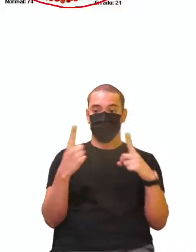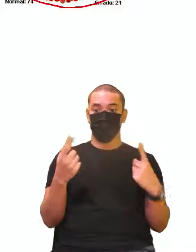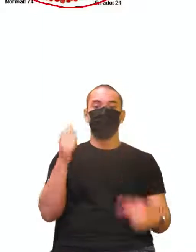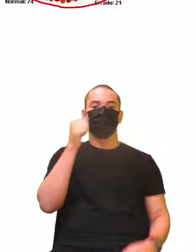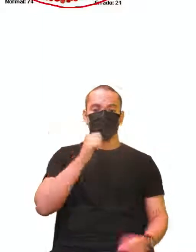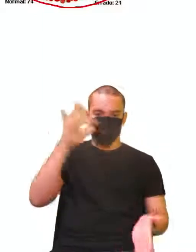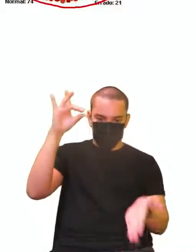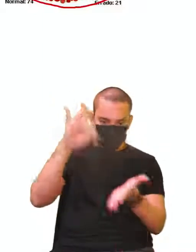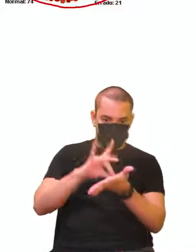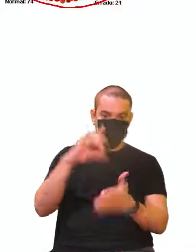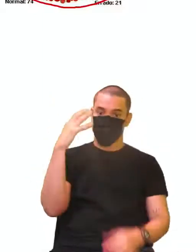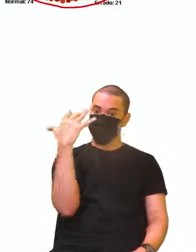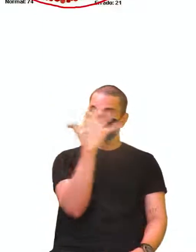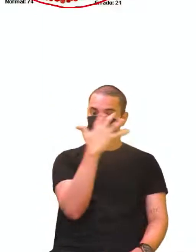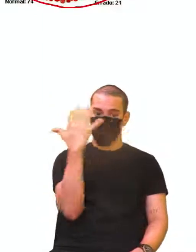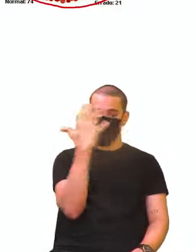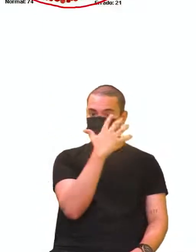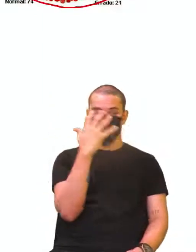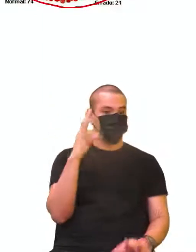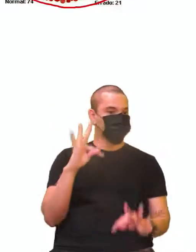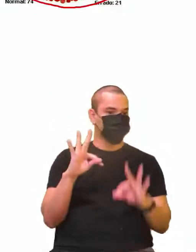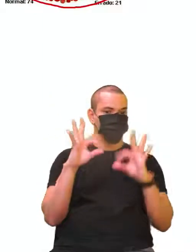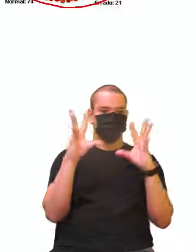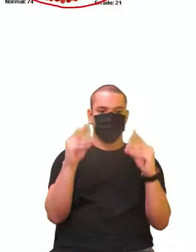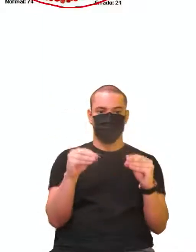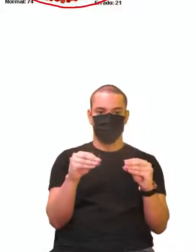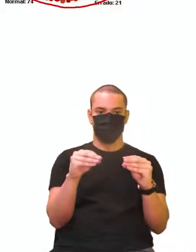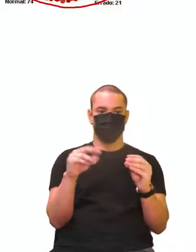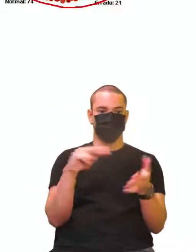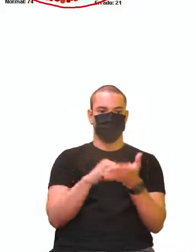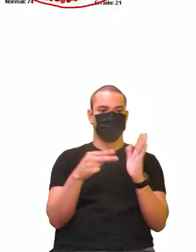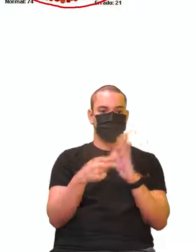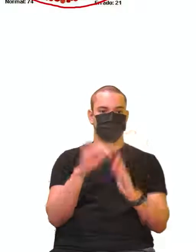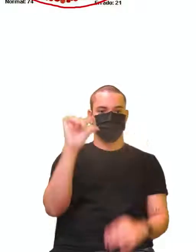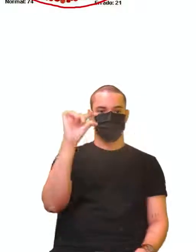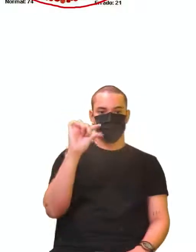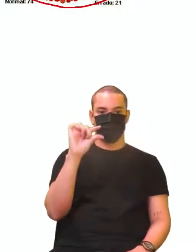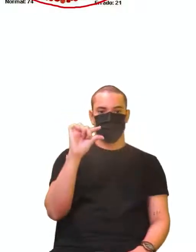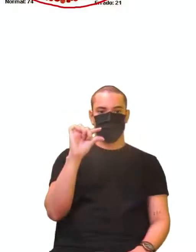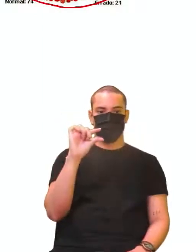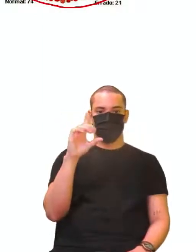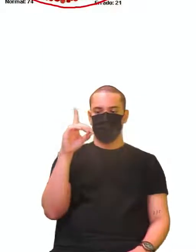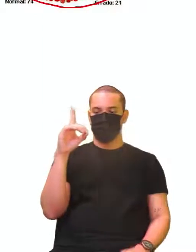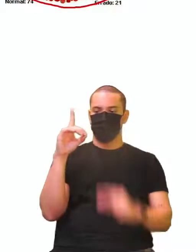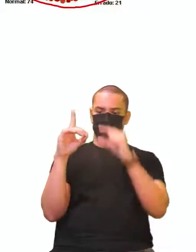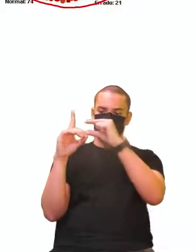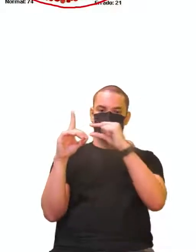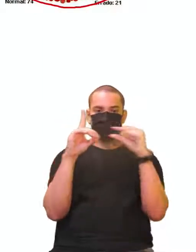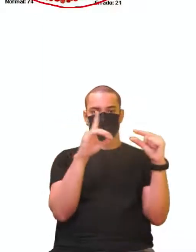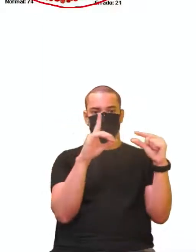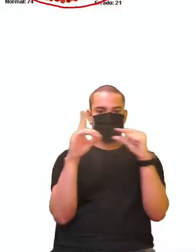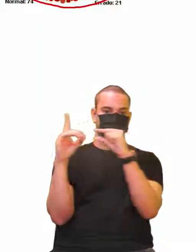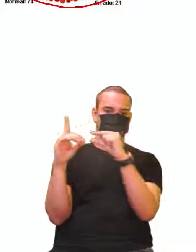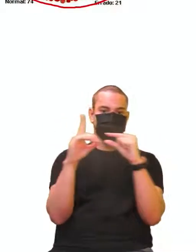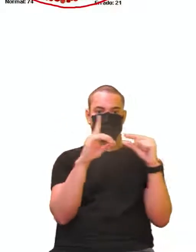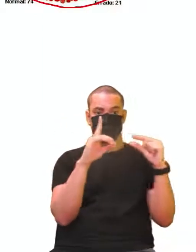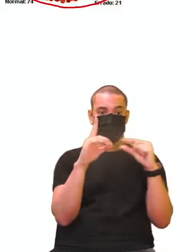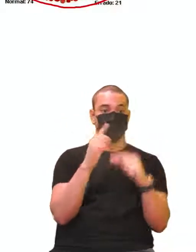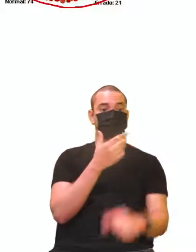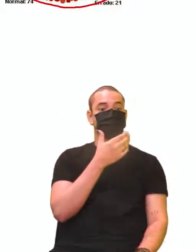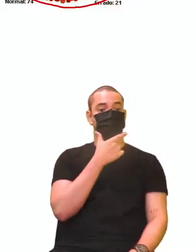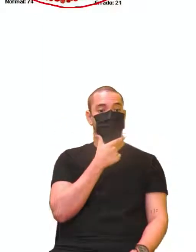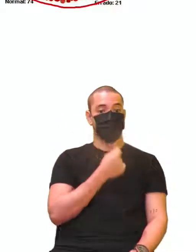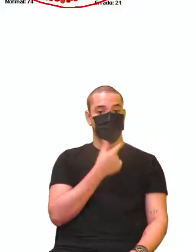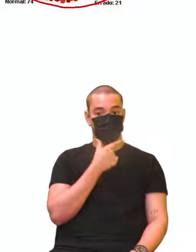mulher daltônica, tudo vai ser Dzinho, olha lá, XDzinho, XDzinho. No